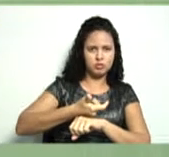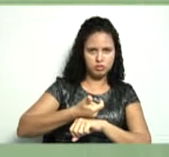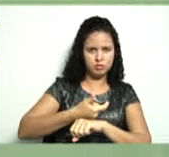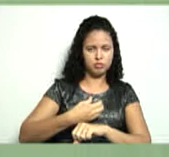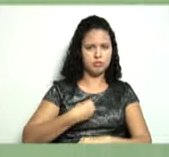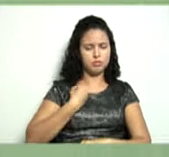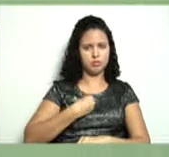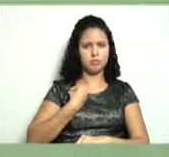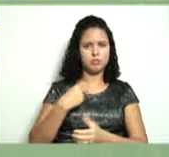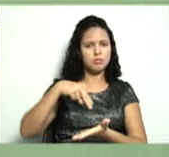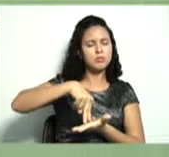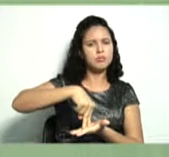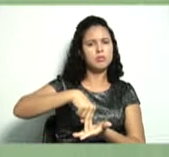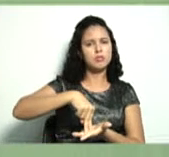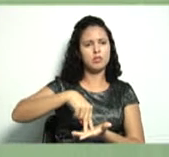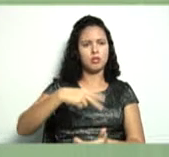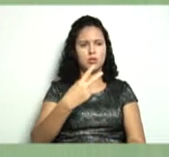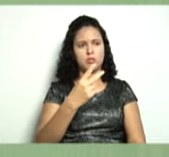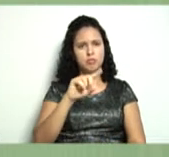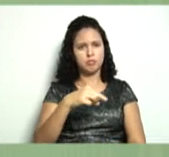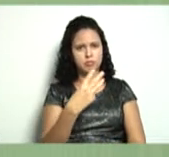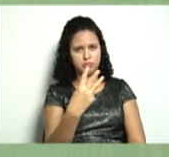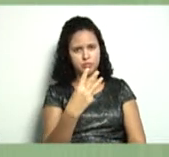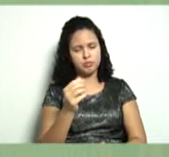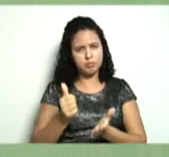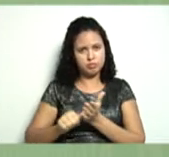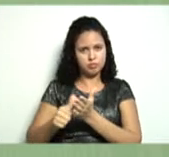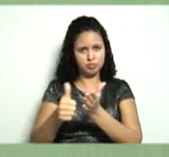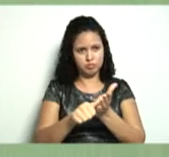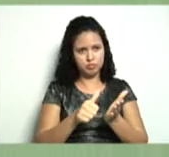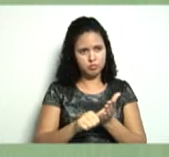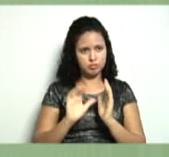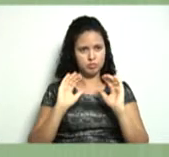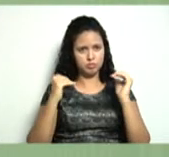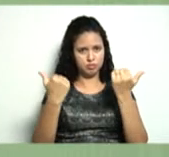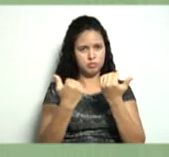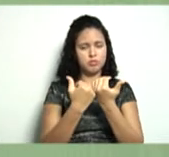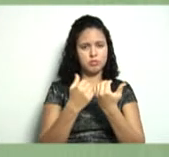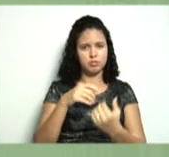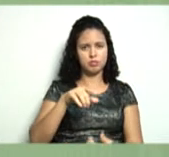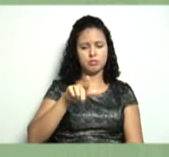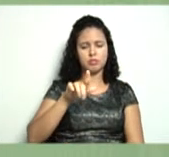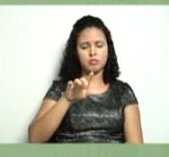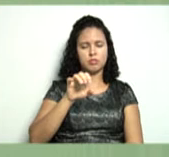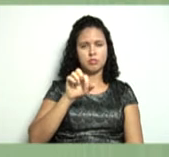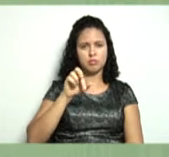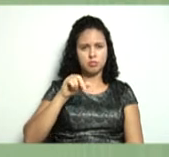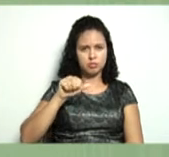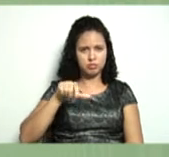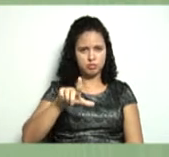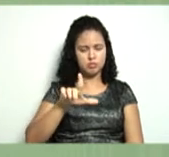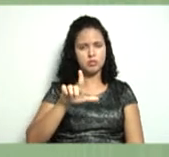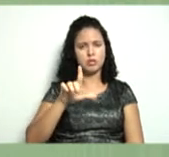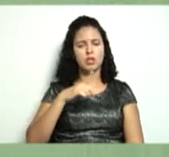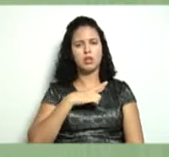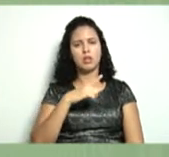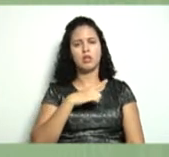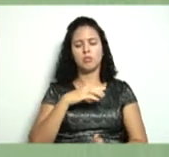de 2/3 dos associados. As Assembleias Gerais e Ordinárias são os